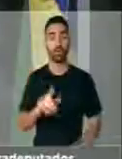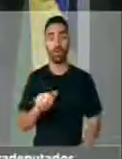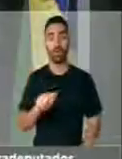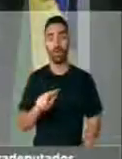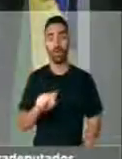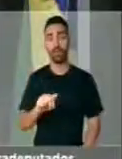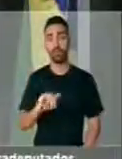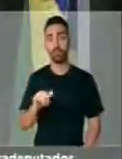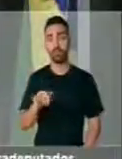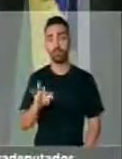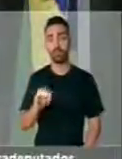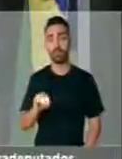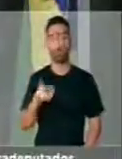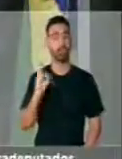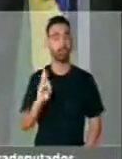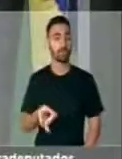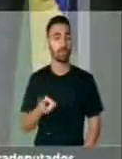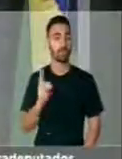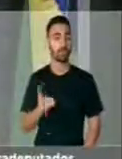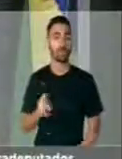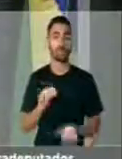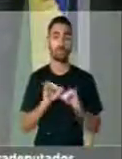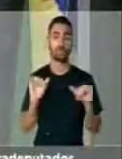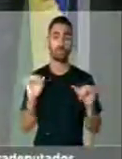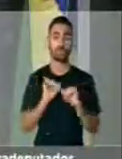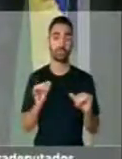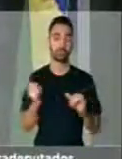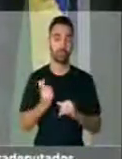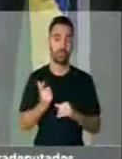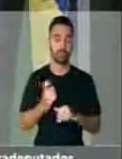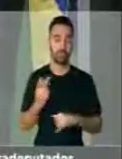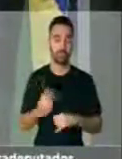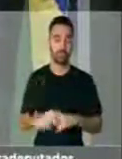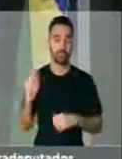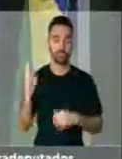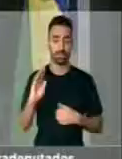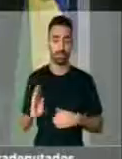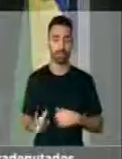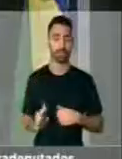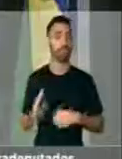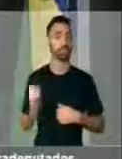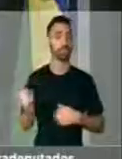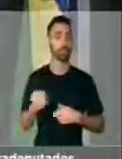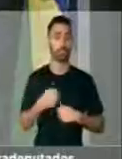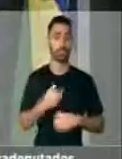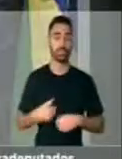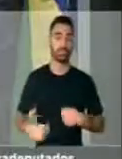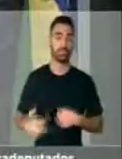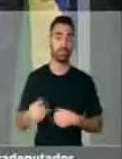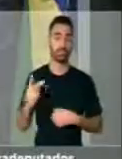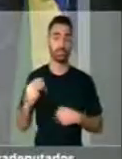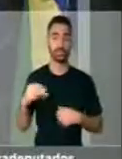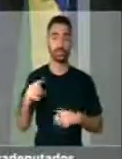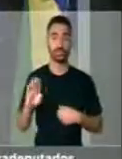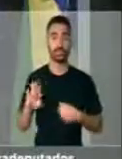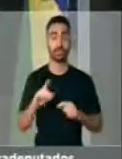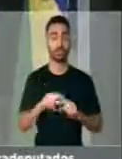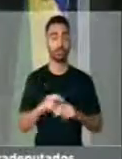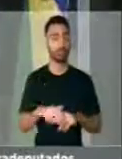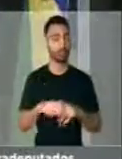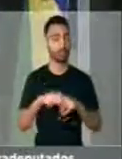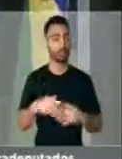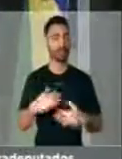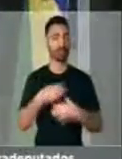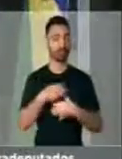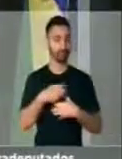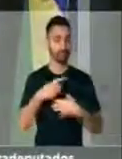as mesmas notícias que hoje nós temos aqui no Brasil com este novo governo do PMDB. Portanto, é muito